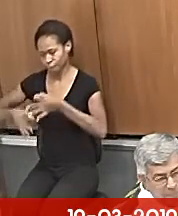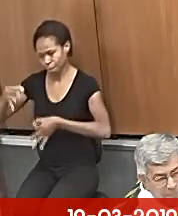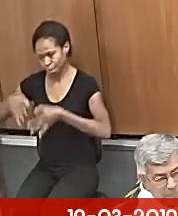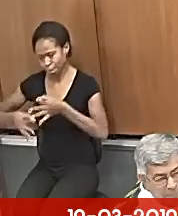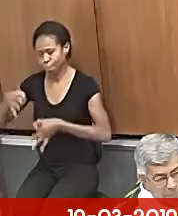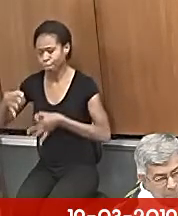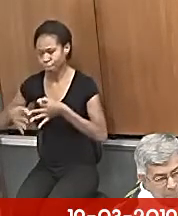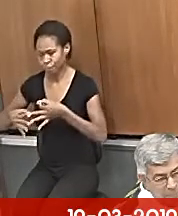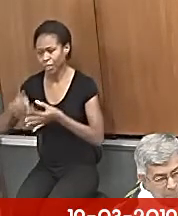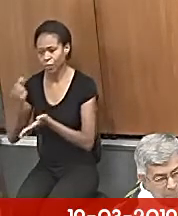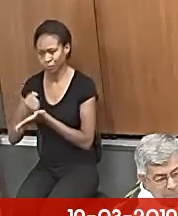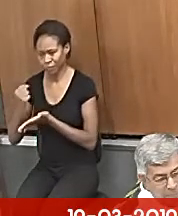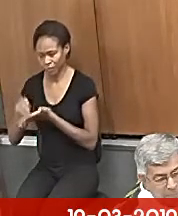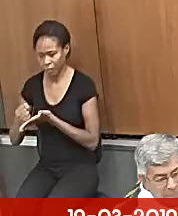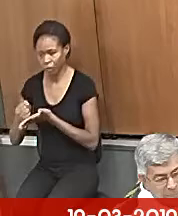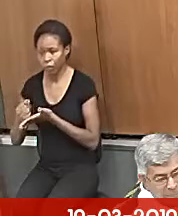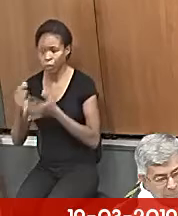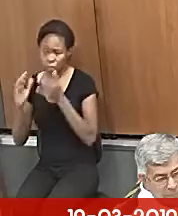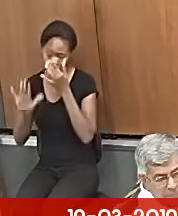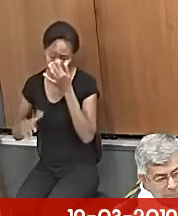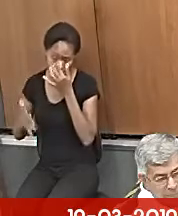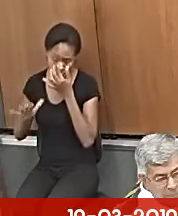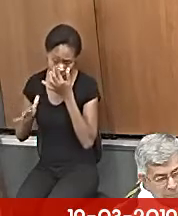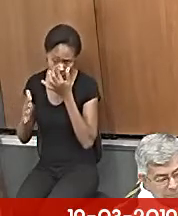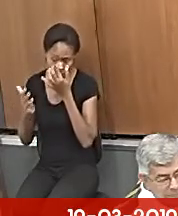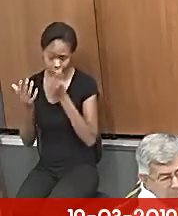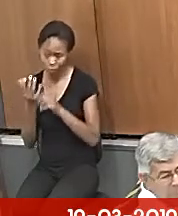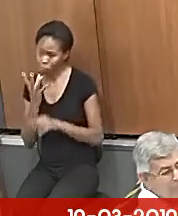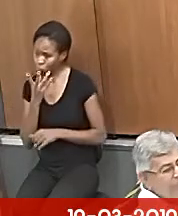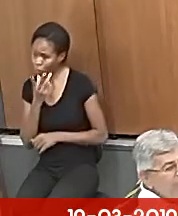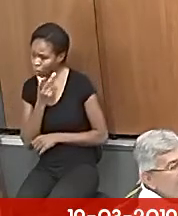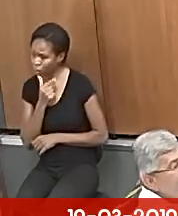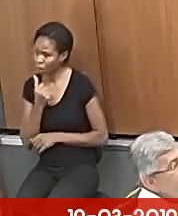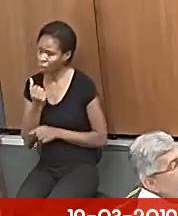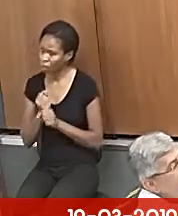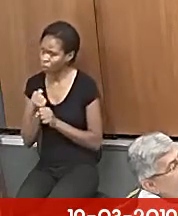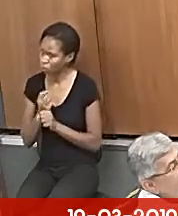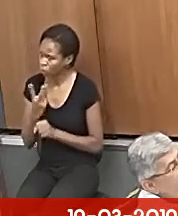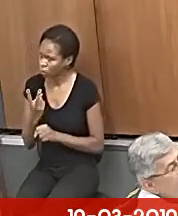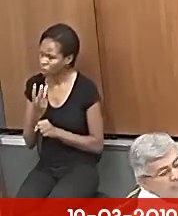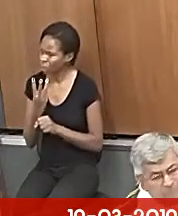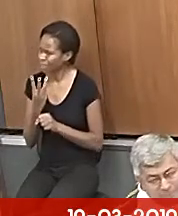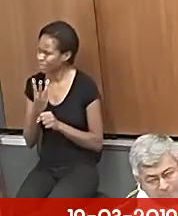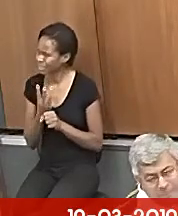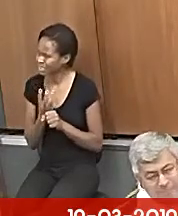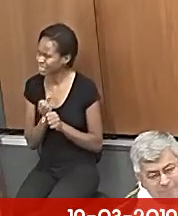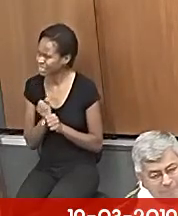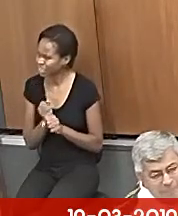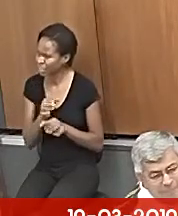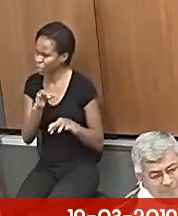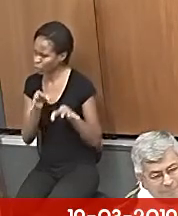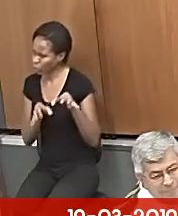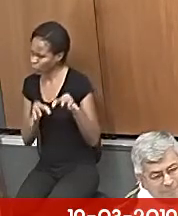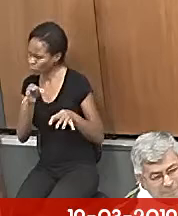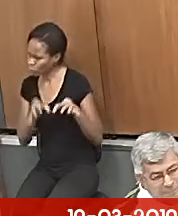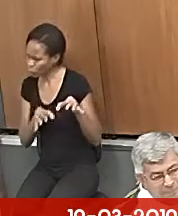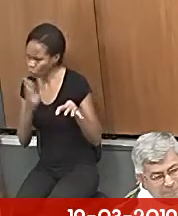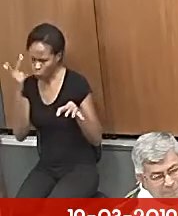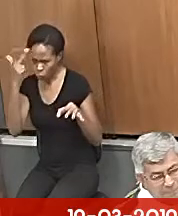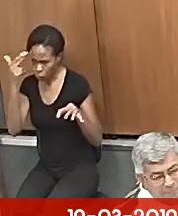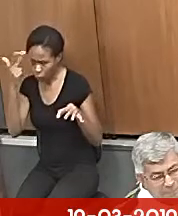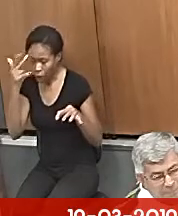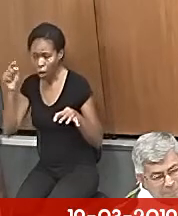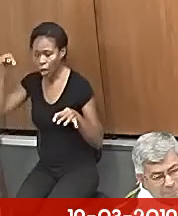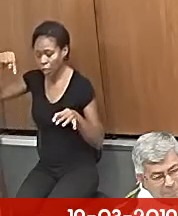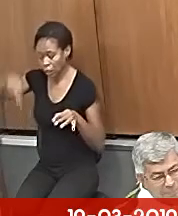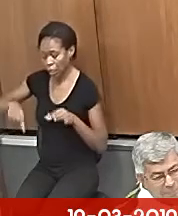demanda que chegou aqui que vai levar dois três anos na na justiça comum aqui se fechamos o acordo o